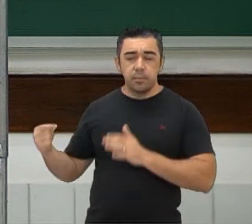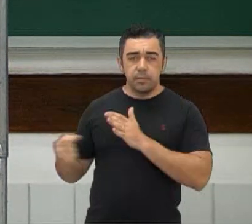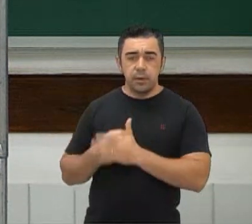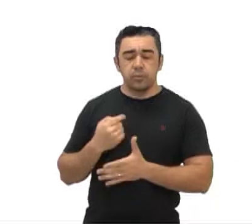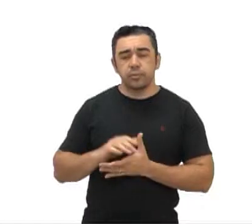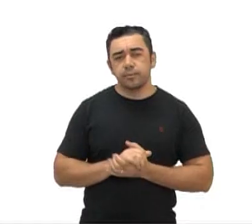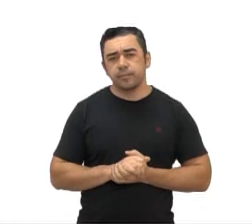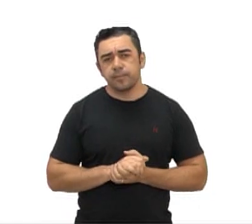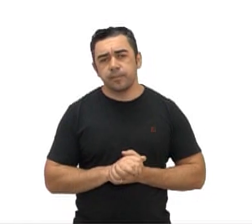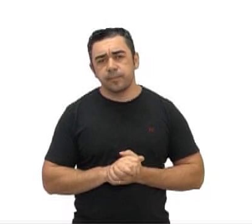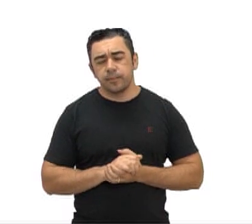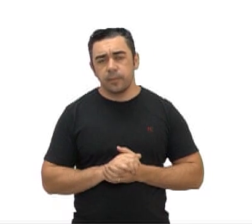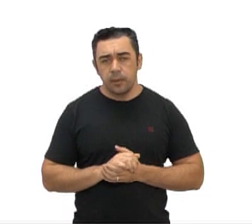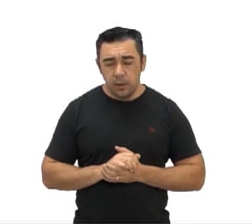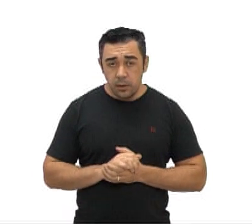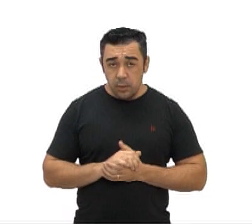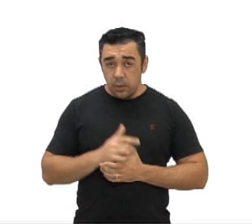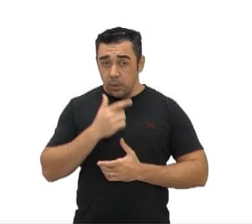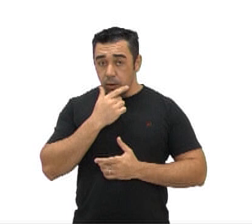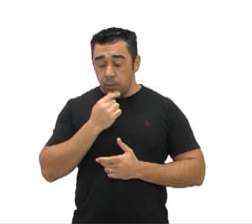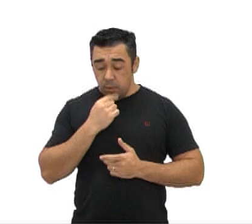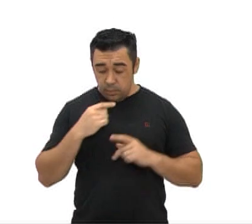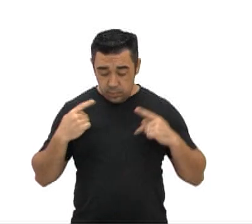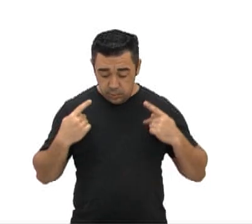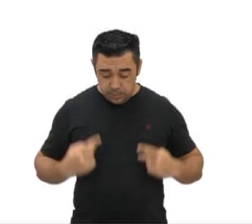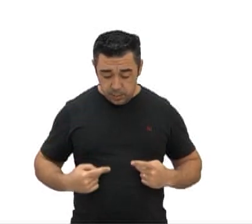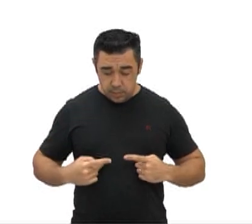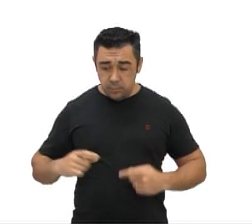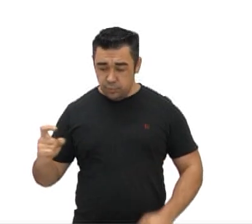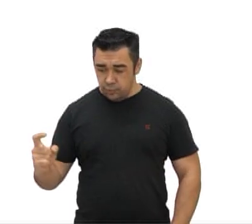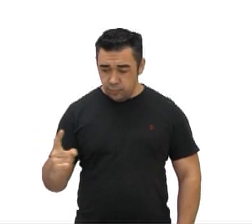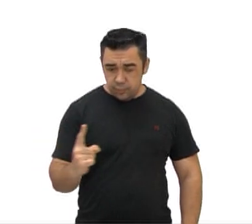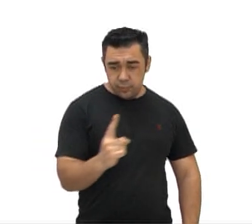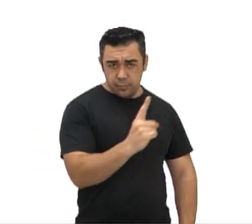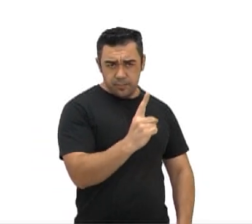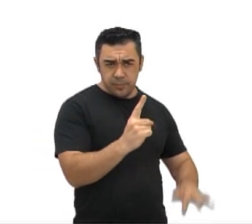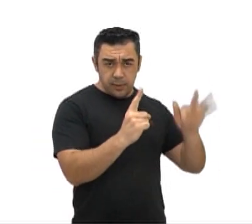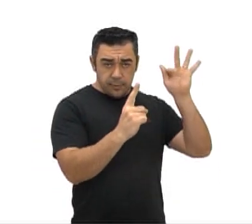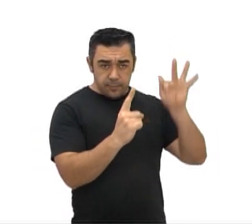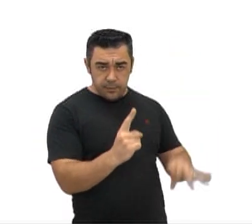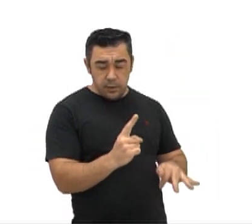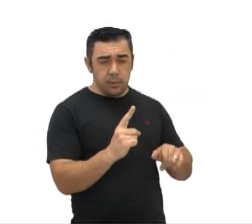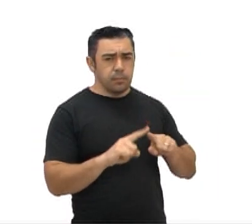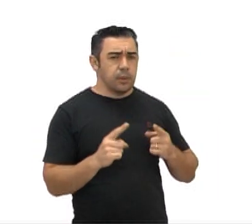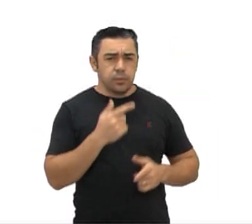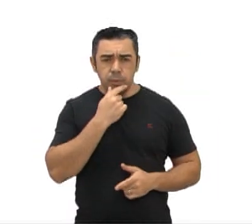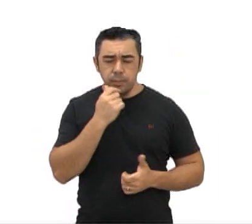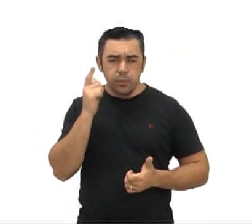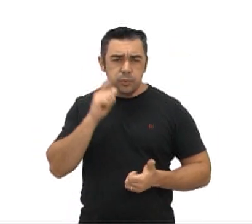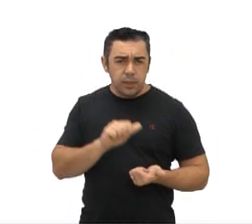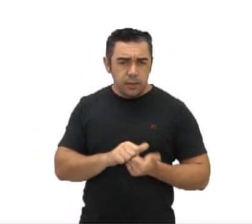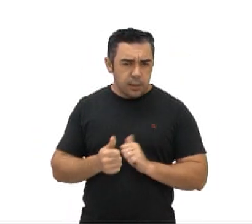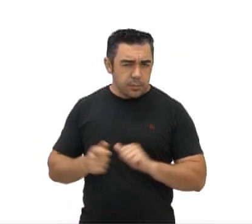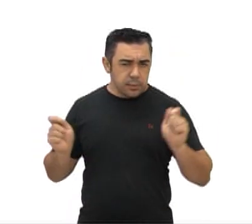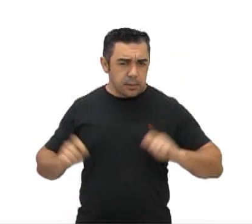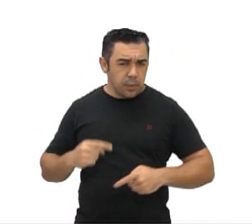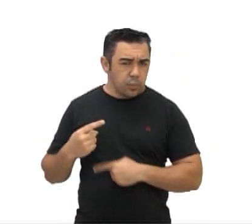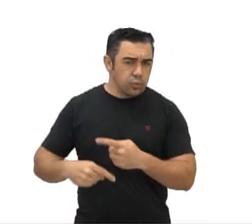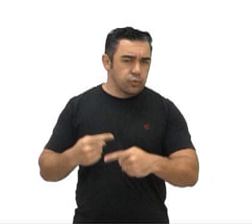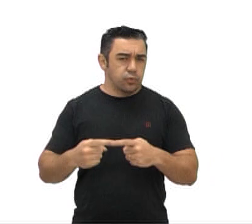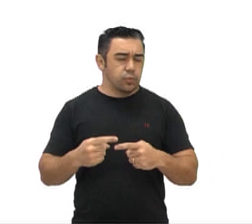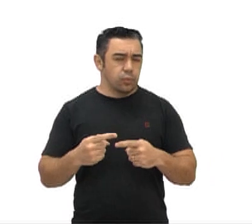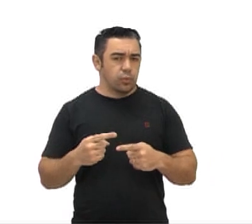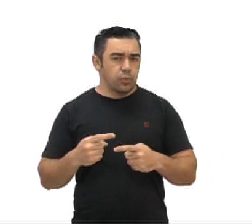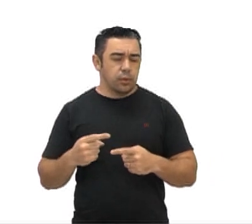Palmeira. A evolução do homem chegaria a um fim ou apesar dele ser quem mais se adapta ao meio, ele continuaria evoluindo? Aqui a gente tem que